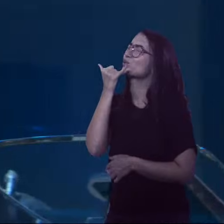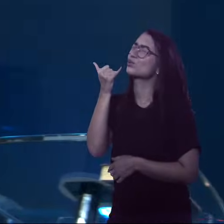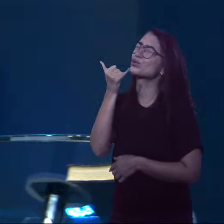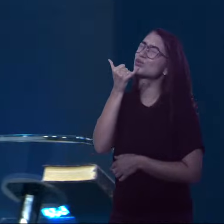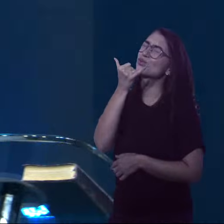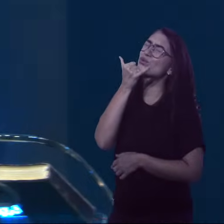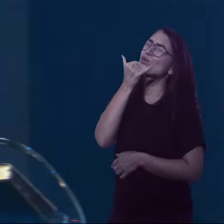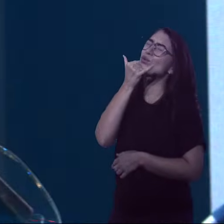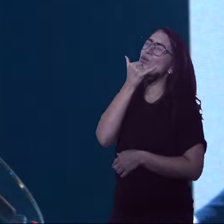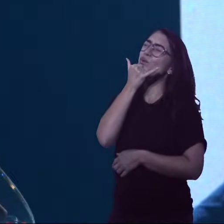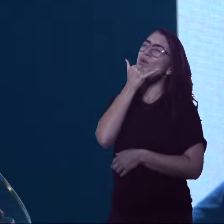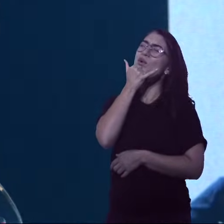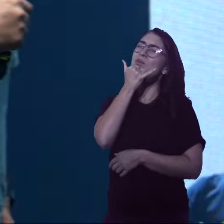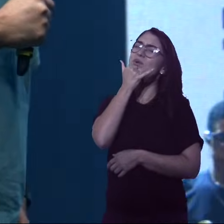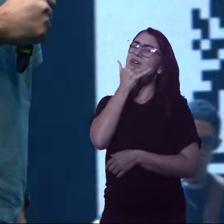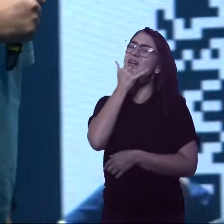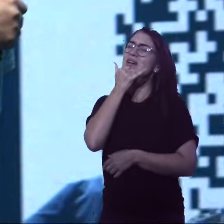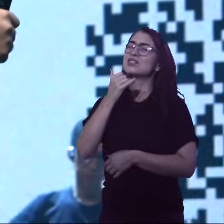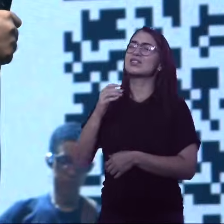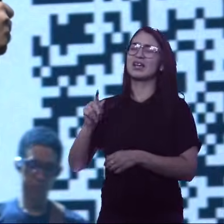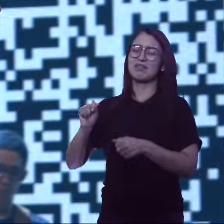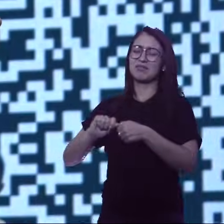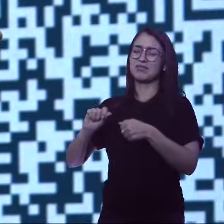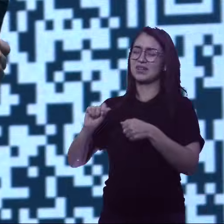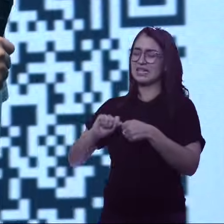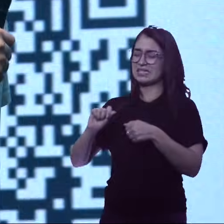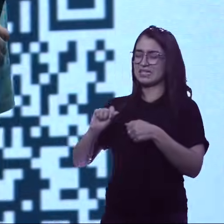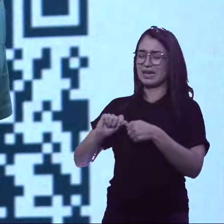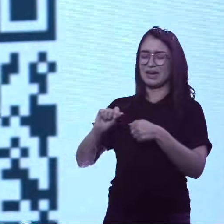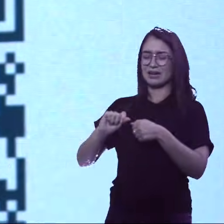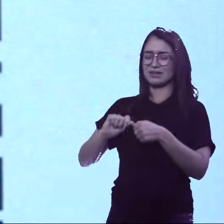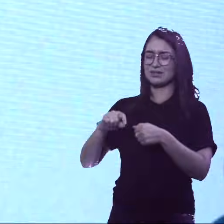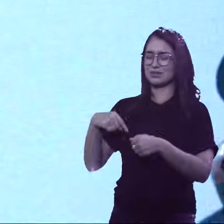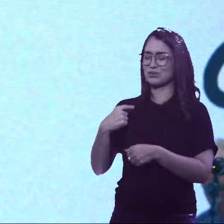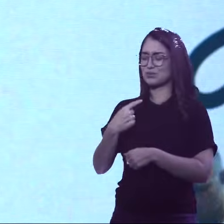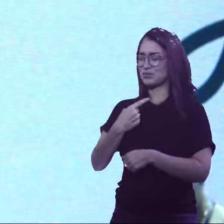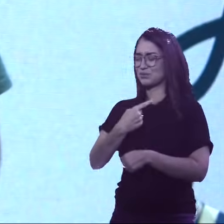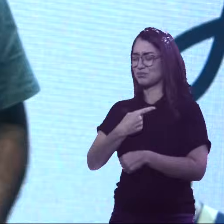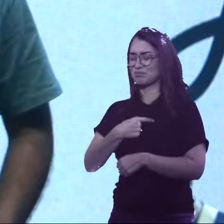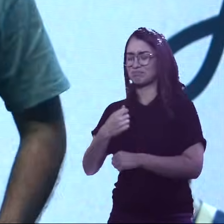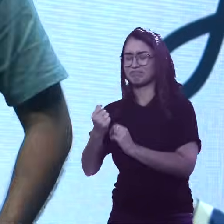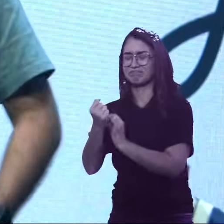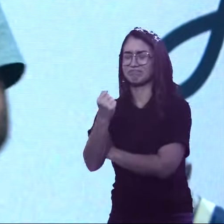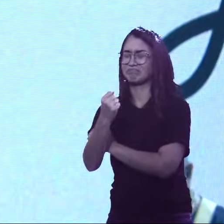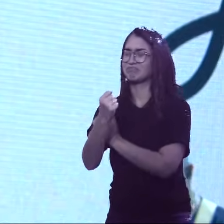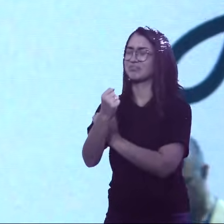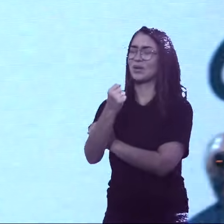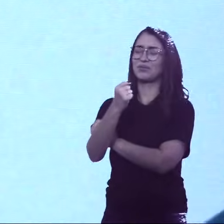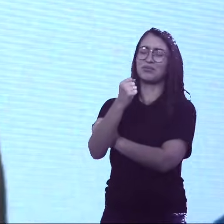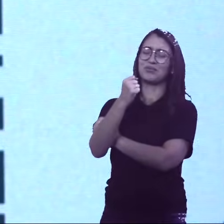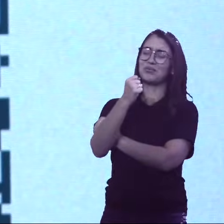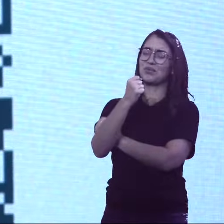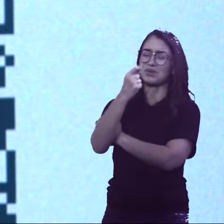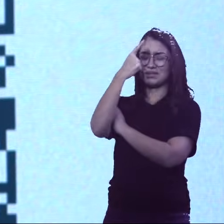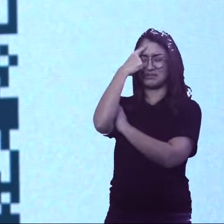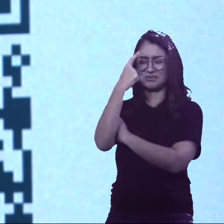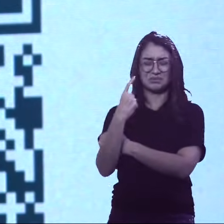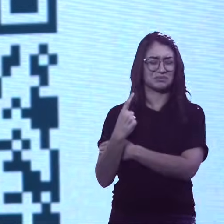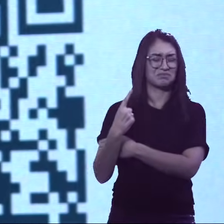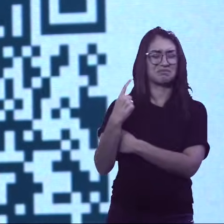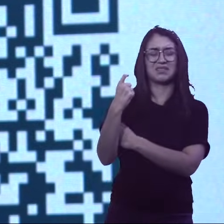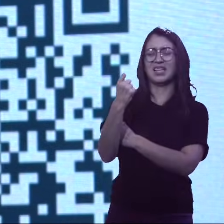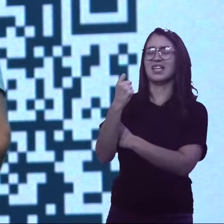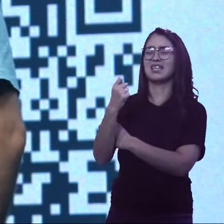tentamos viver as coisas de Deus na carne. Nos perdoa, Jesus, quando nós tentamos por força, por